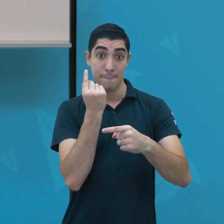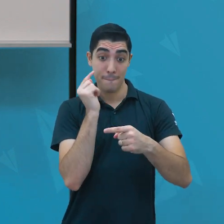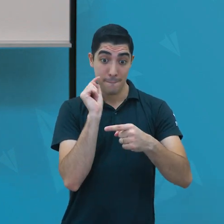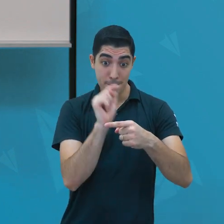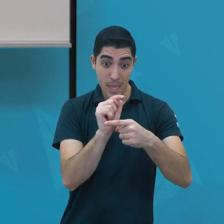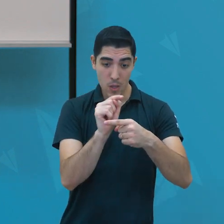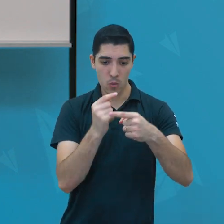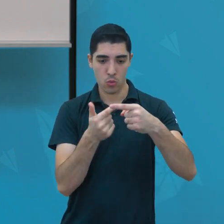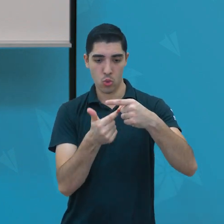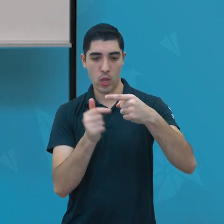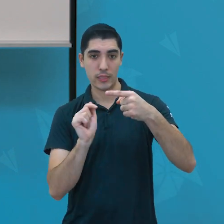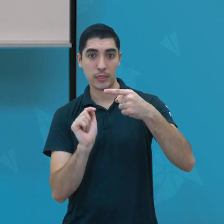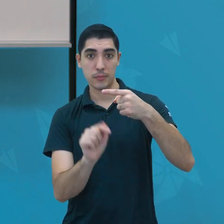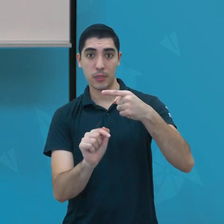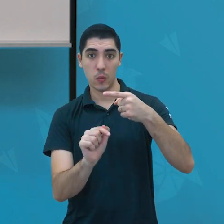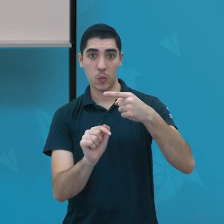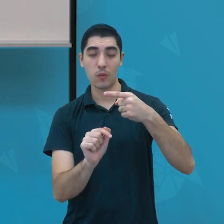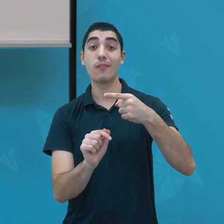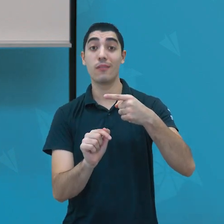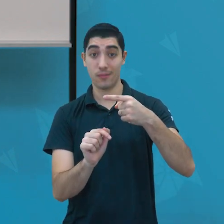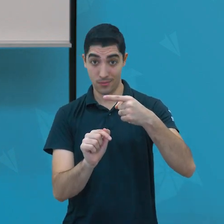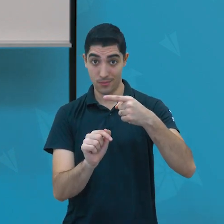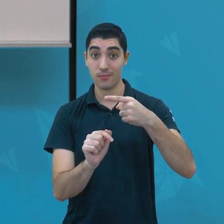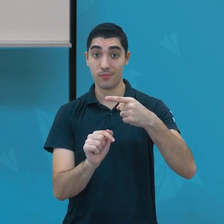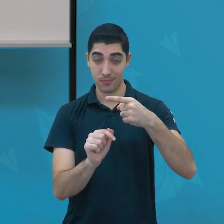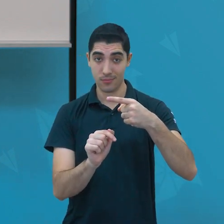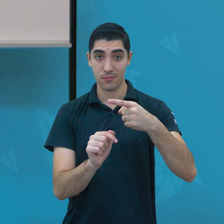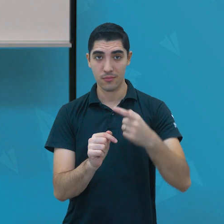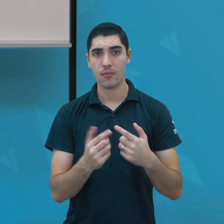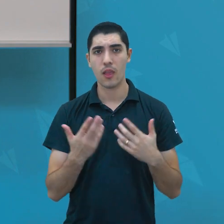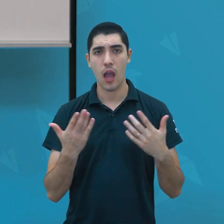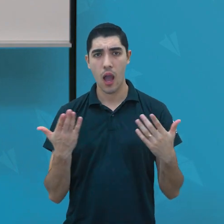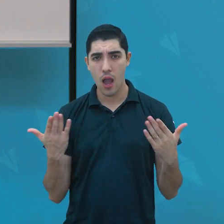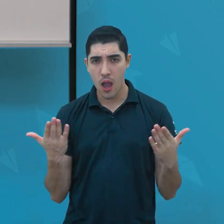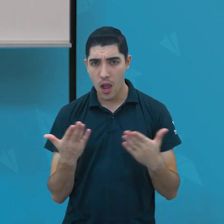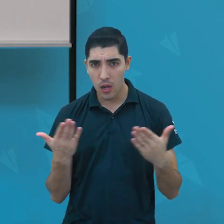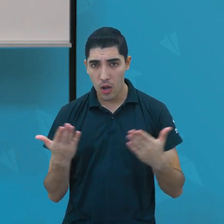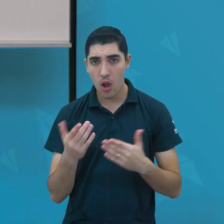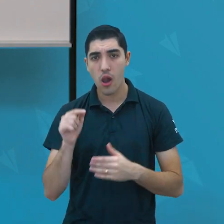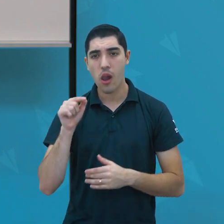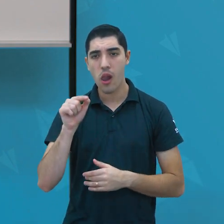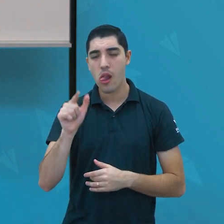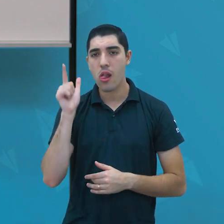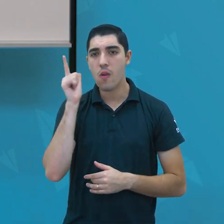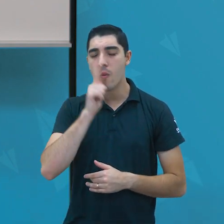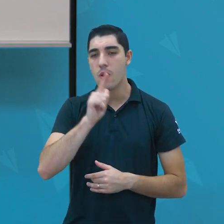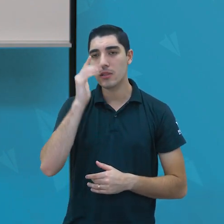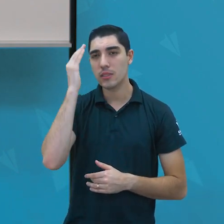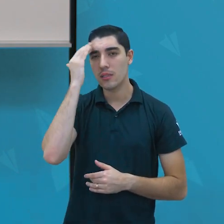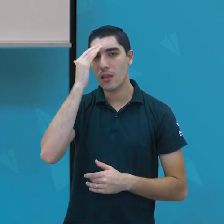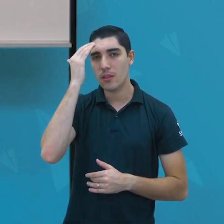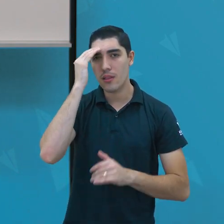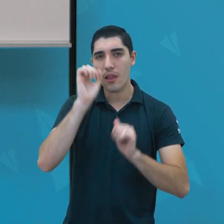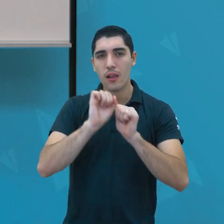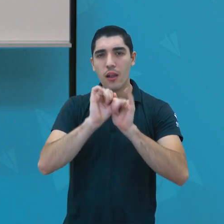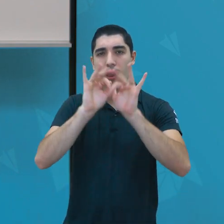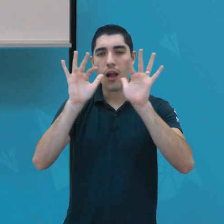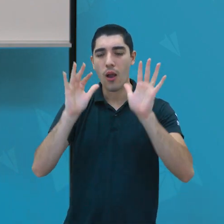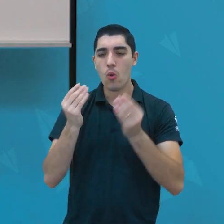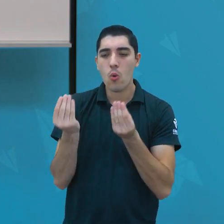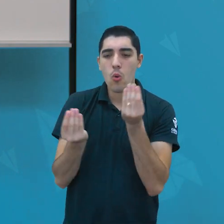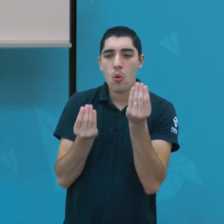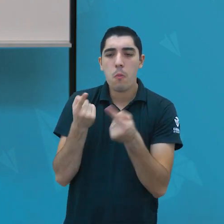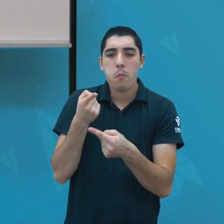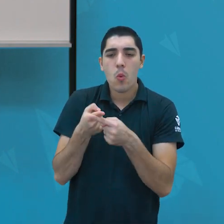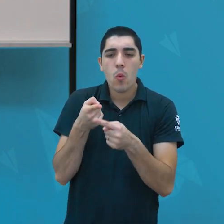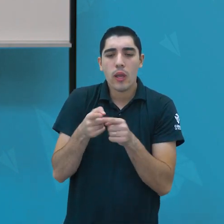1000, 2000 avos. 1000, 2000 avos. E aí faz um grande sentido esse assunto